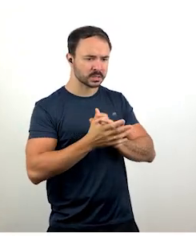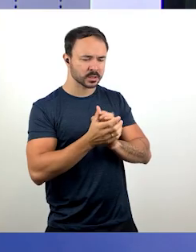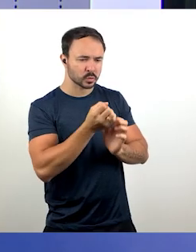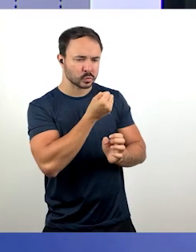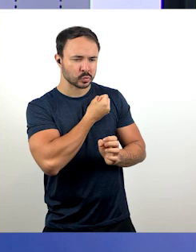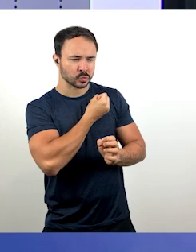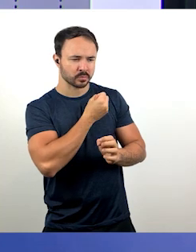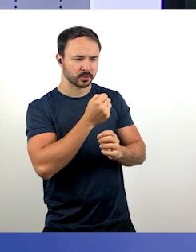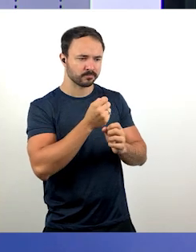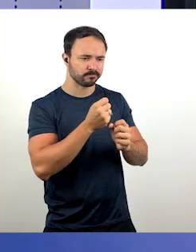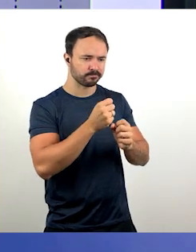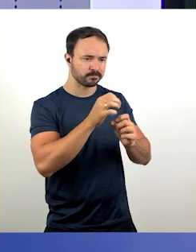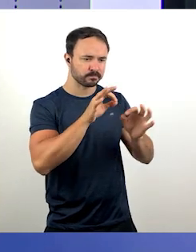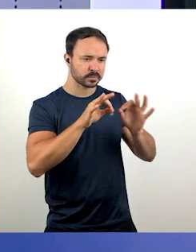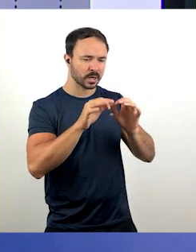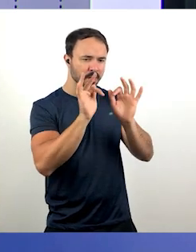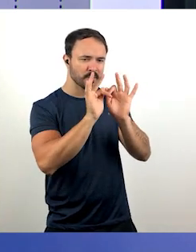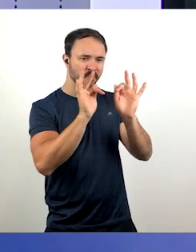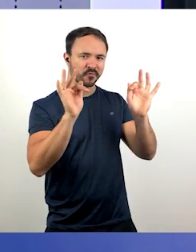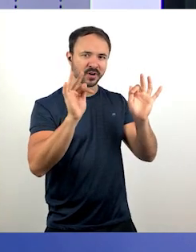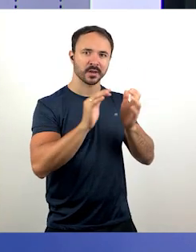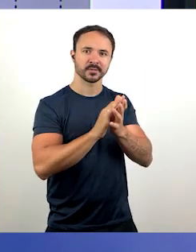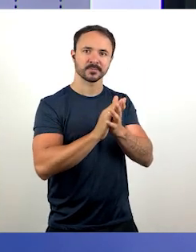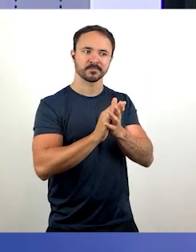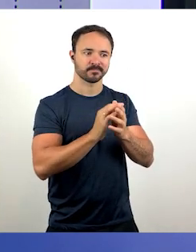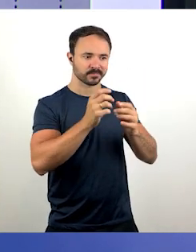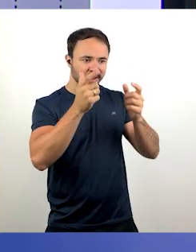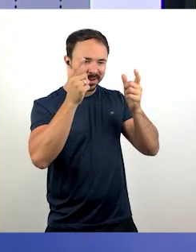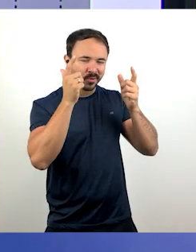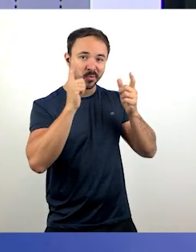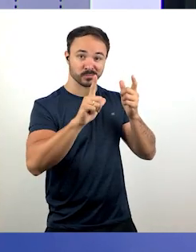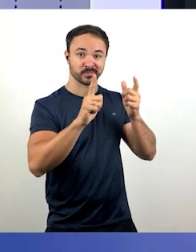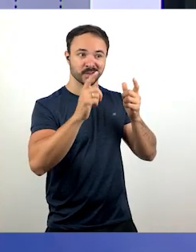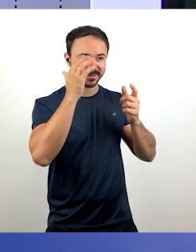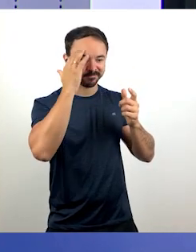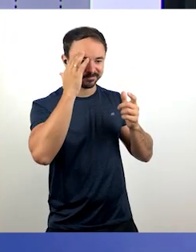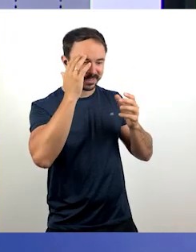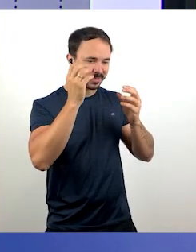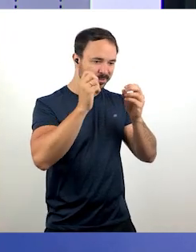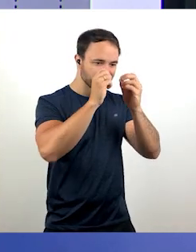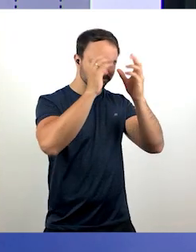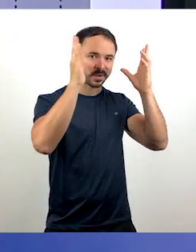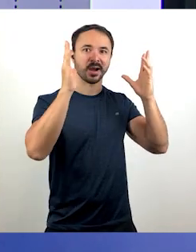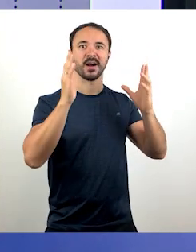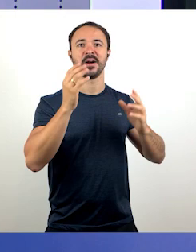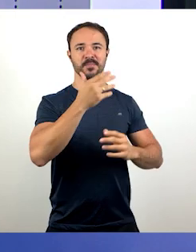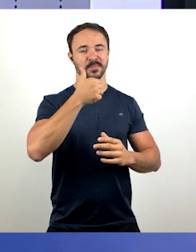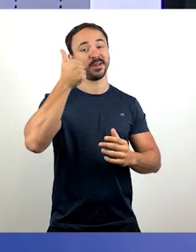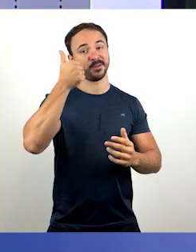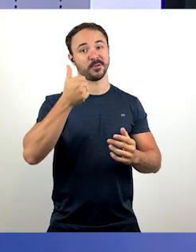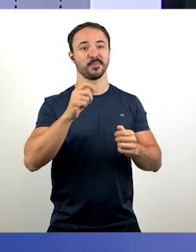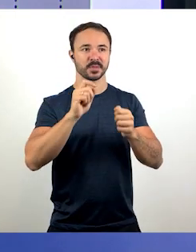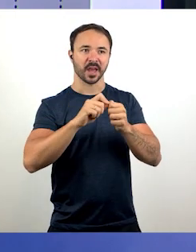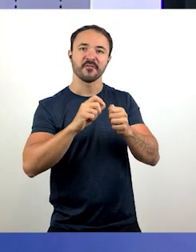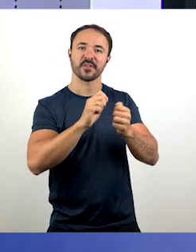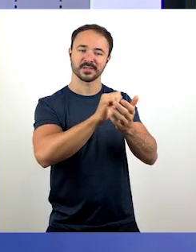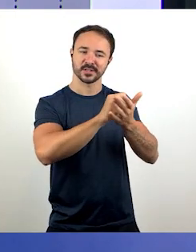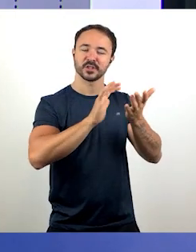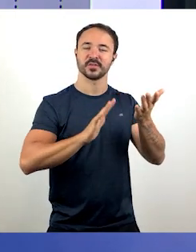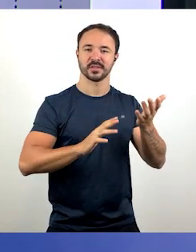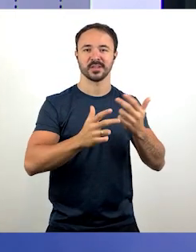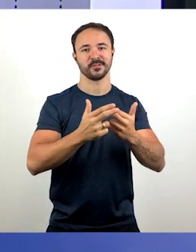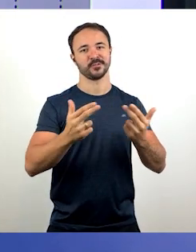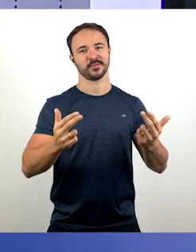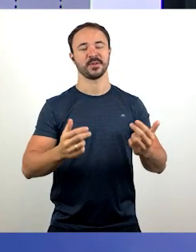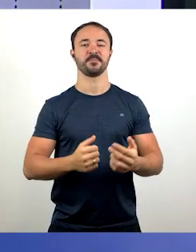organização desses pulsos como é que acontece esse processo. E a partir daí, ele desenvolve